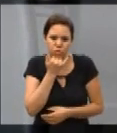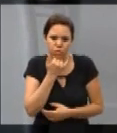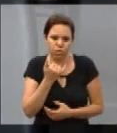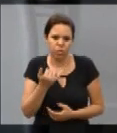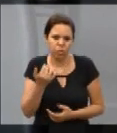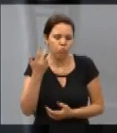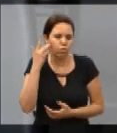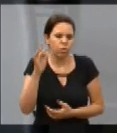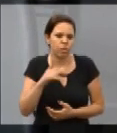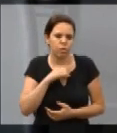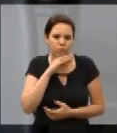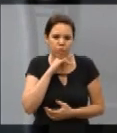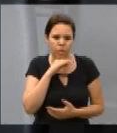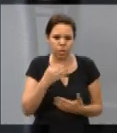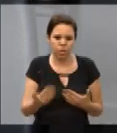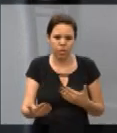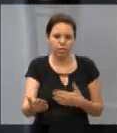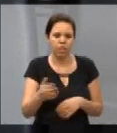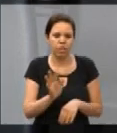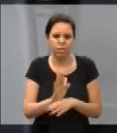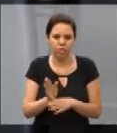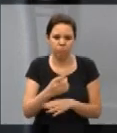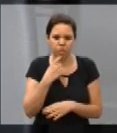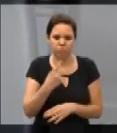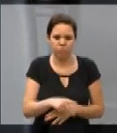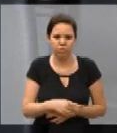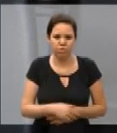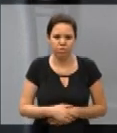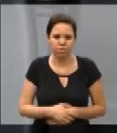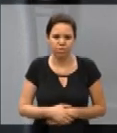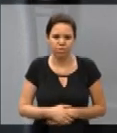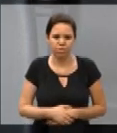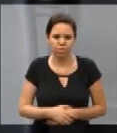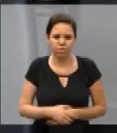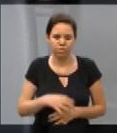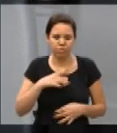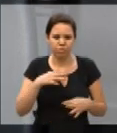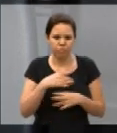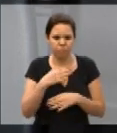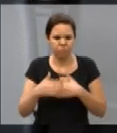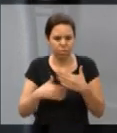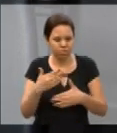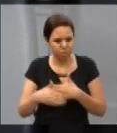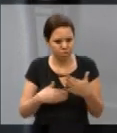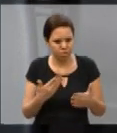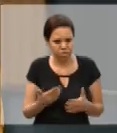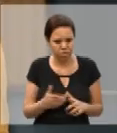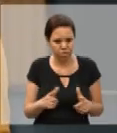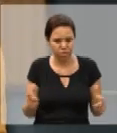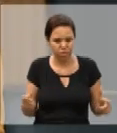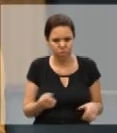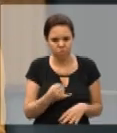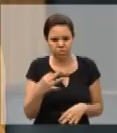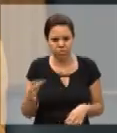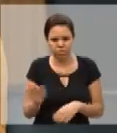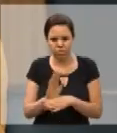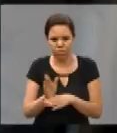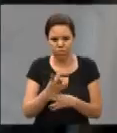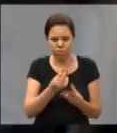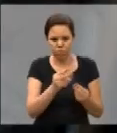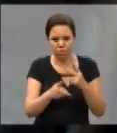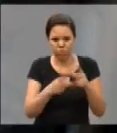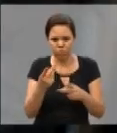nunca teve uma situação tão ruim para cinema em Campinas, né? E você vê uma cidade que está se produzindo tanto cinema, tem muita gente